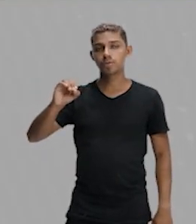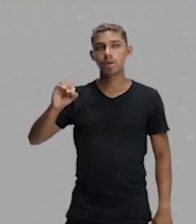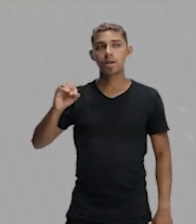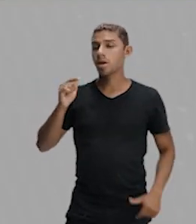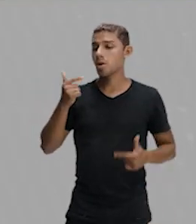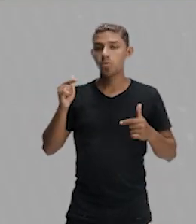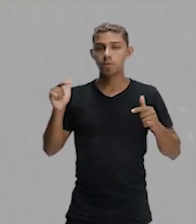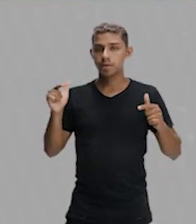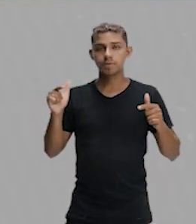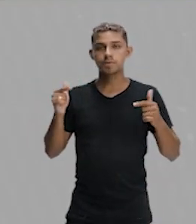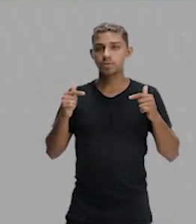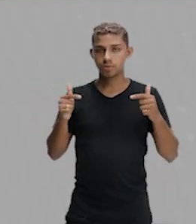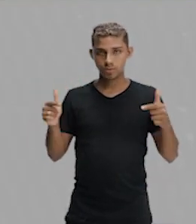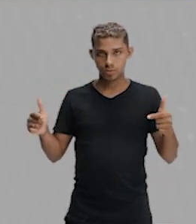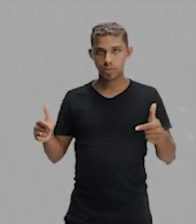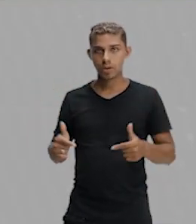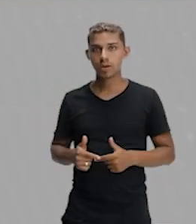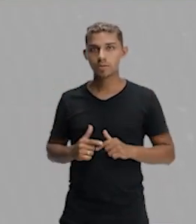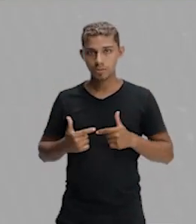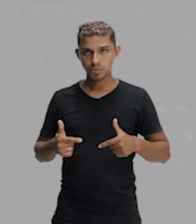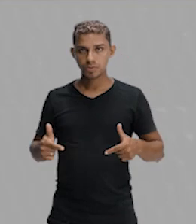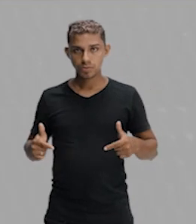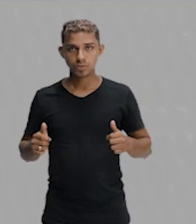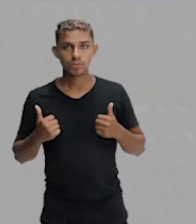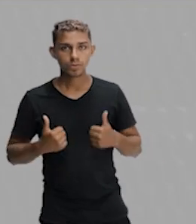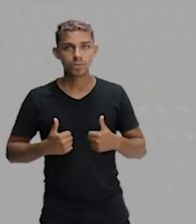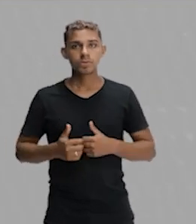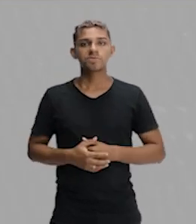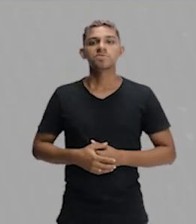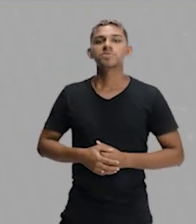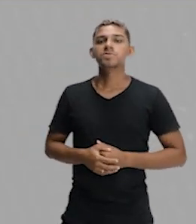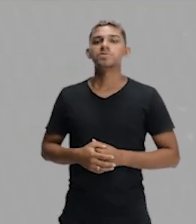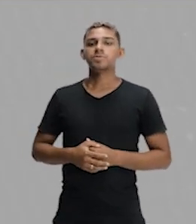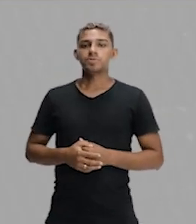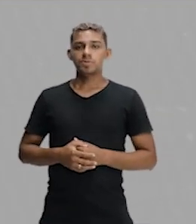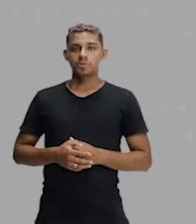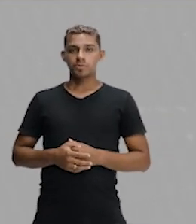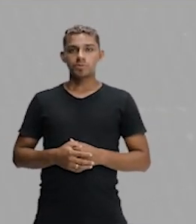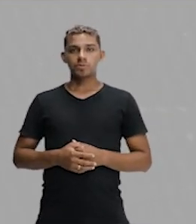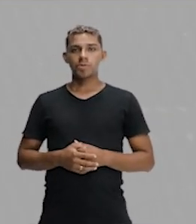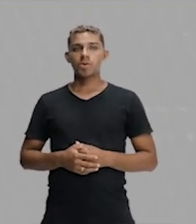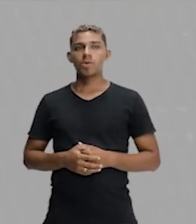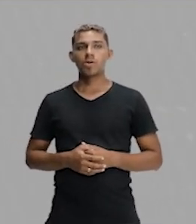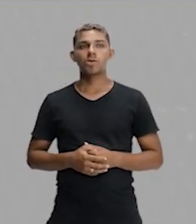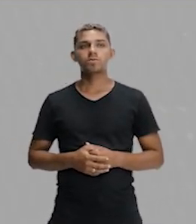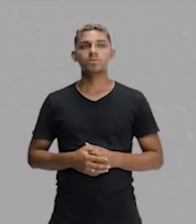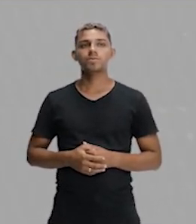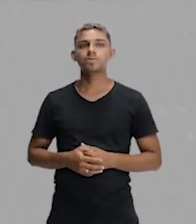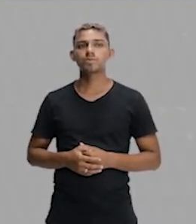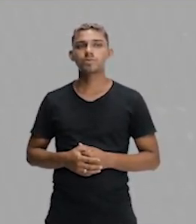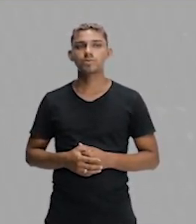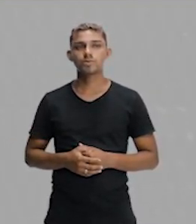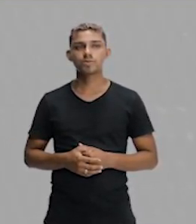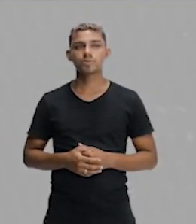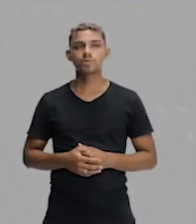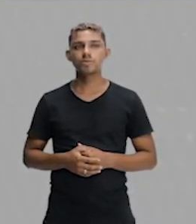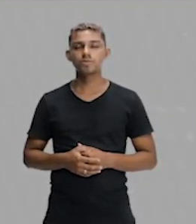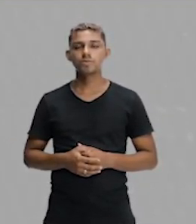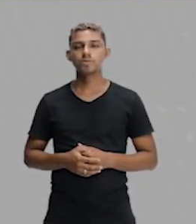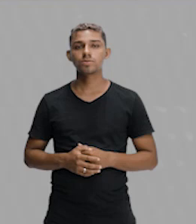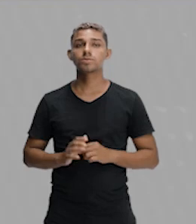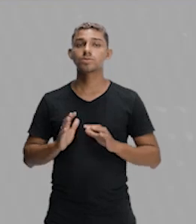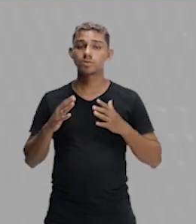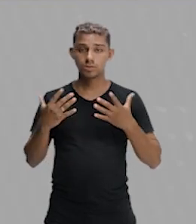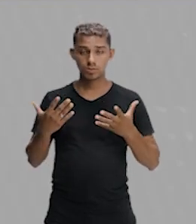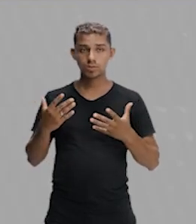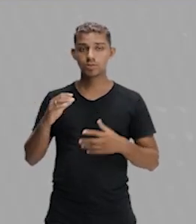Então, posso me livrar disso, que para o nosso estudo isso não vai fazer nenhum efeito. Então, o